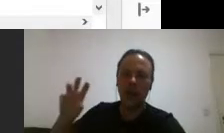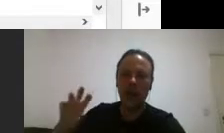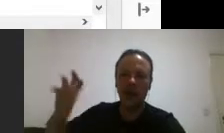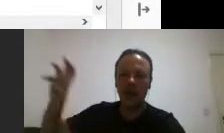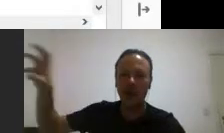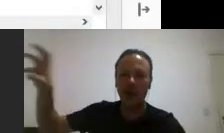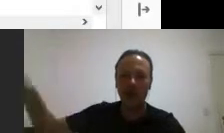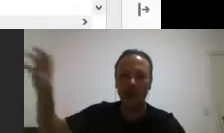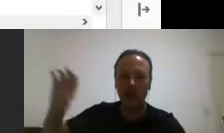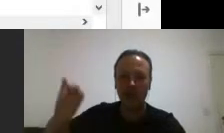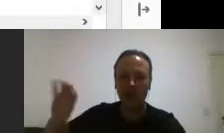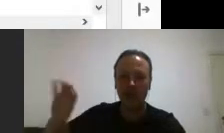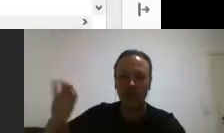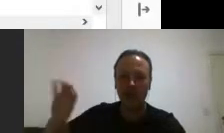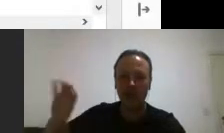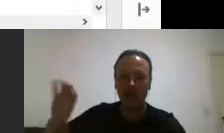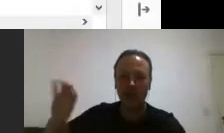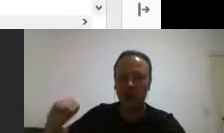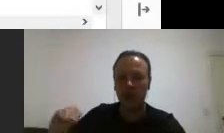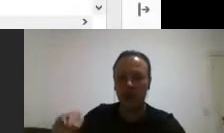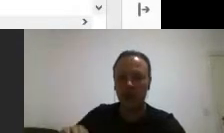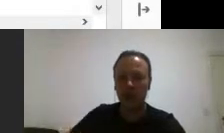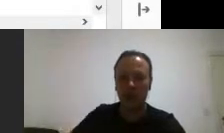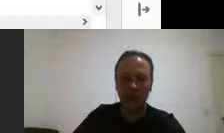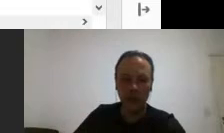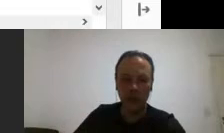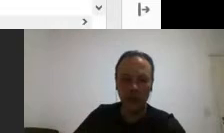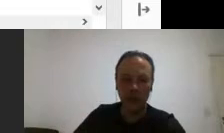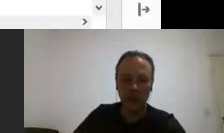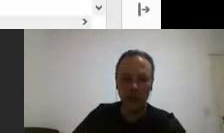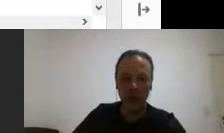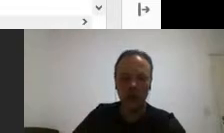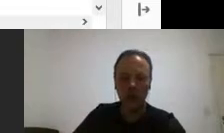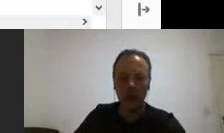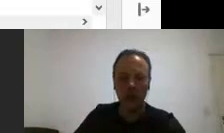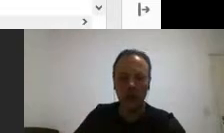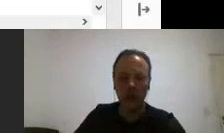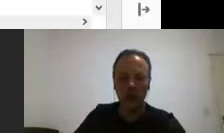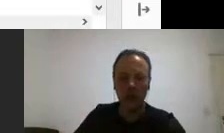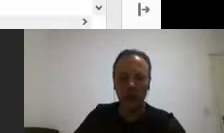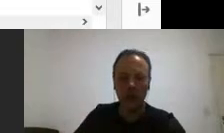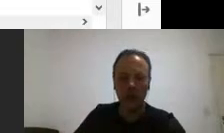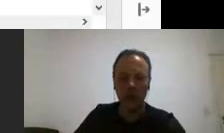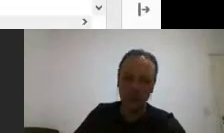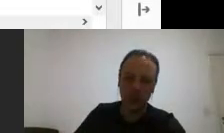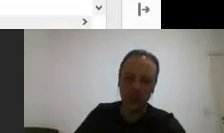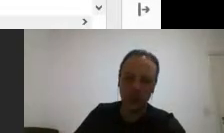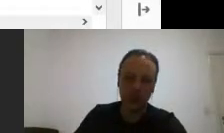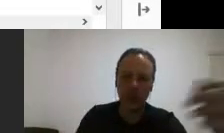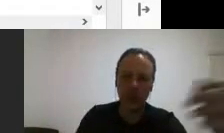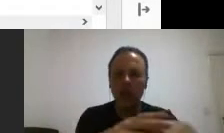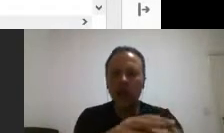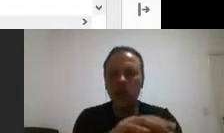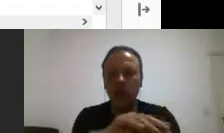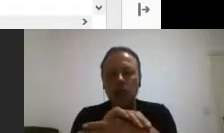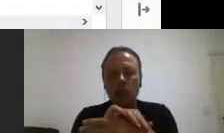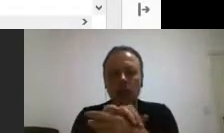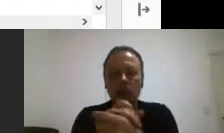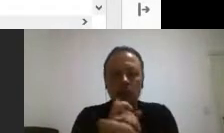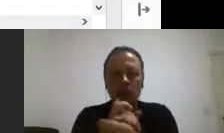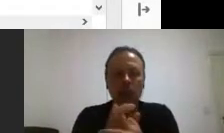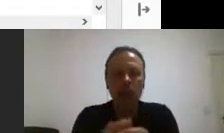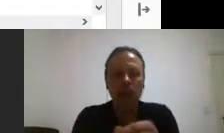ali, agrupando esses atributos no conjunto de dados para depois,